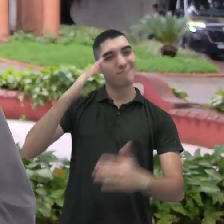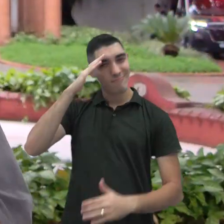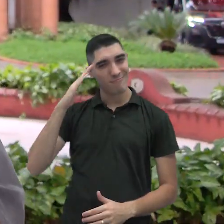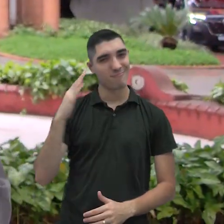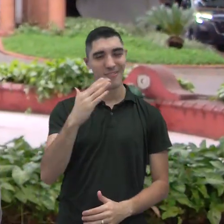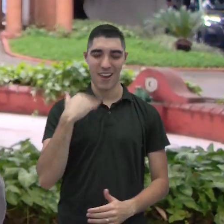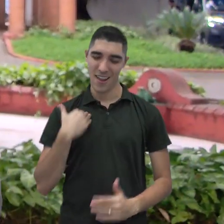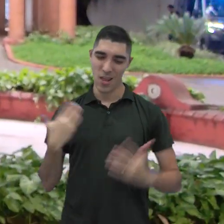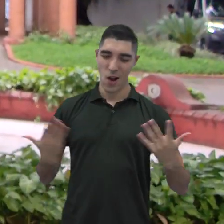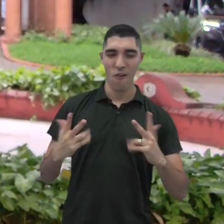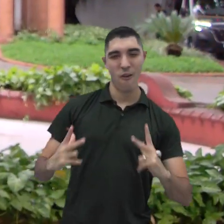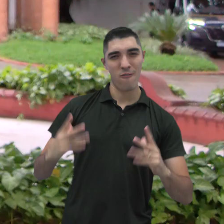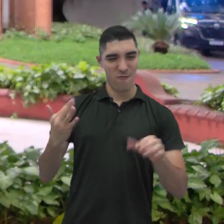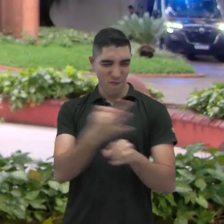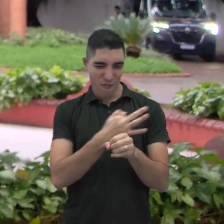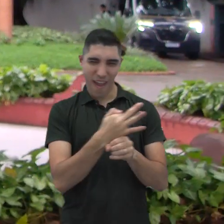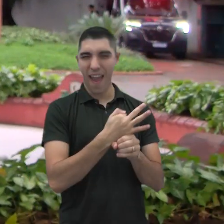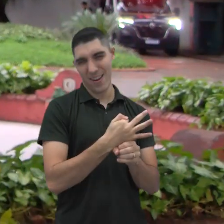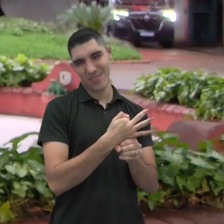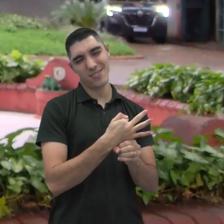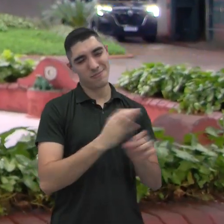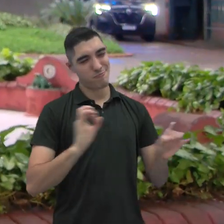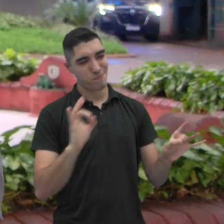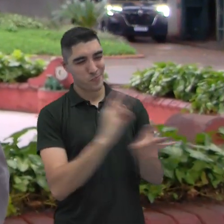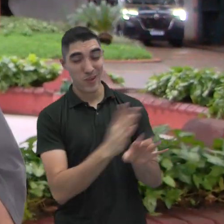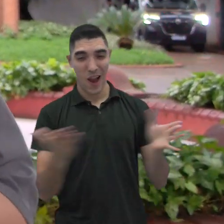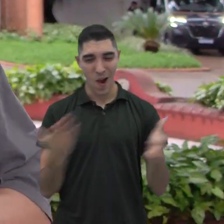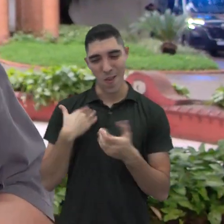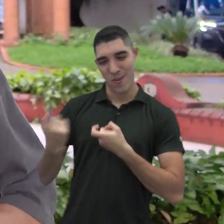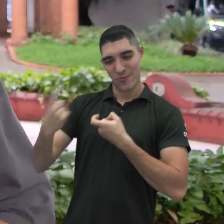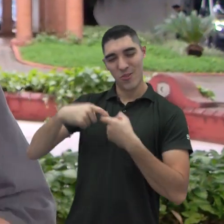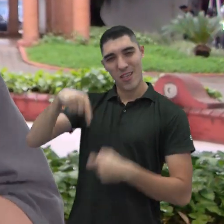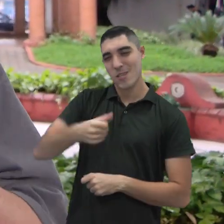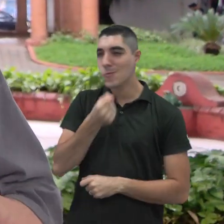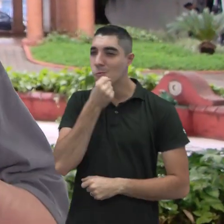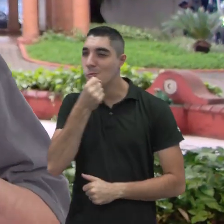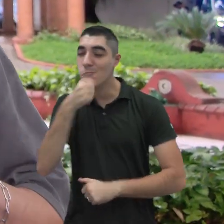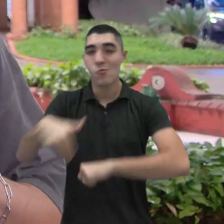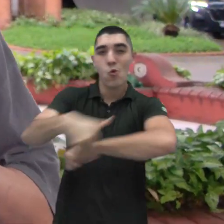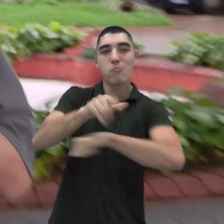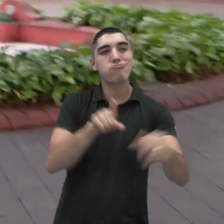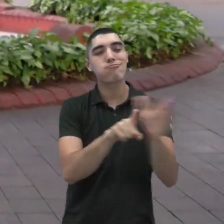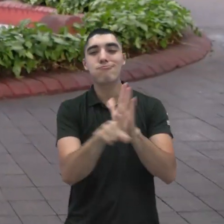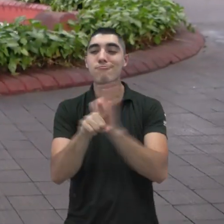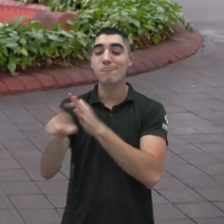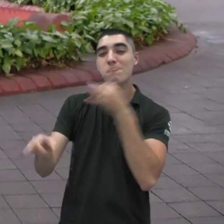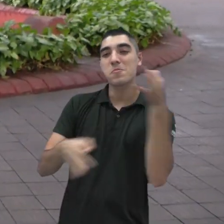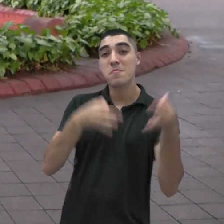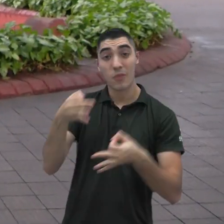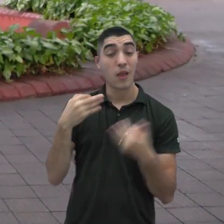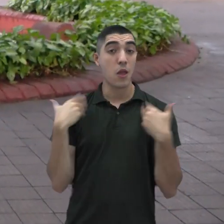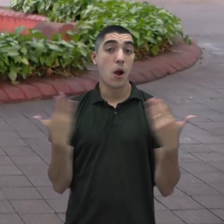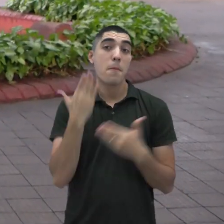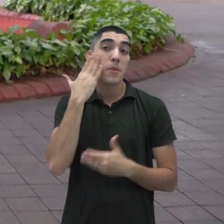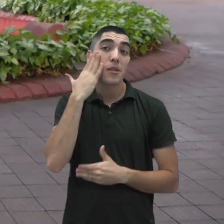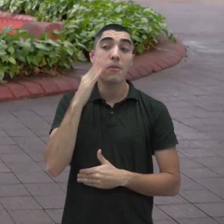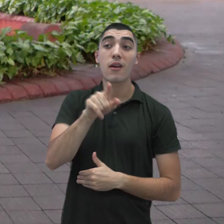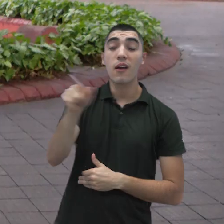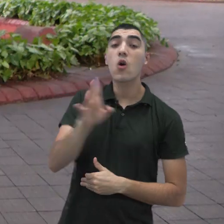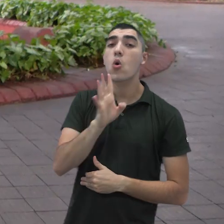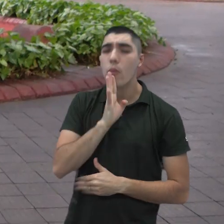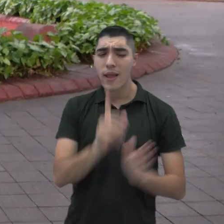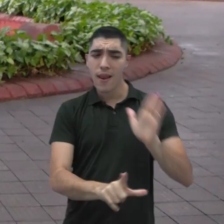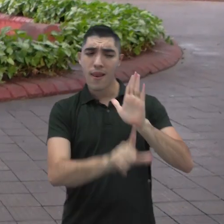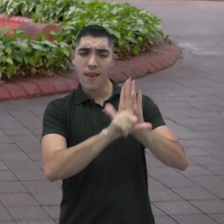Hey, depois das minhas merecidas férias, eu, Vitor Krigor, estou de volta ao nosso querido quadro Tá na Rua. E hoje eu vim aqui falar com a galera sobre leis